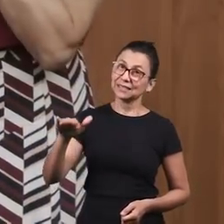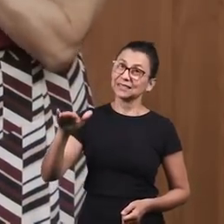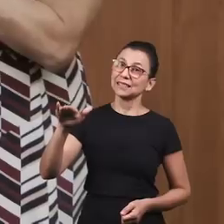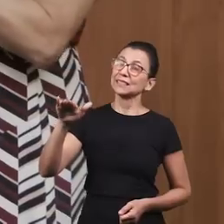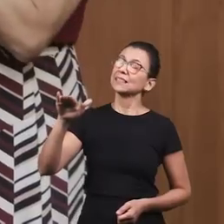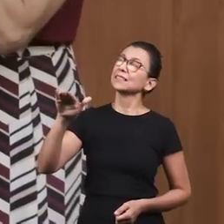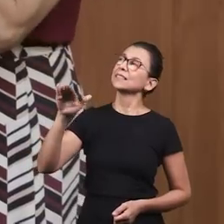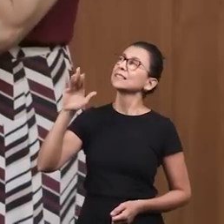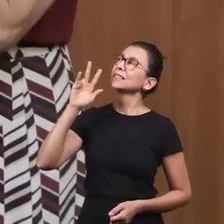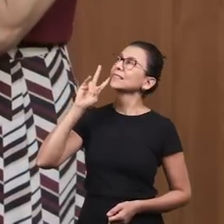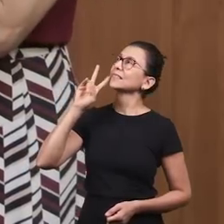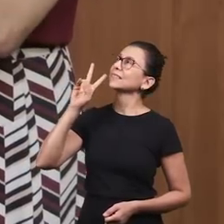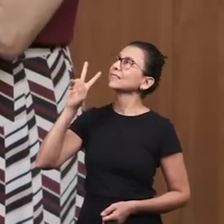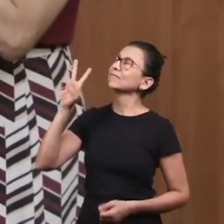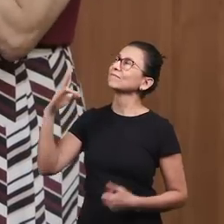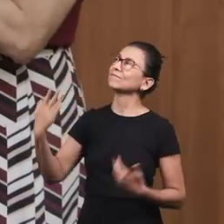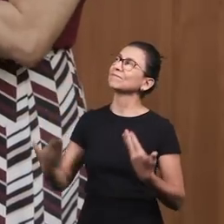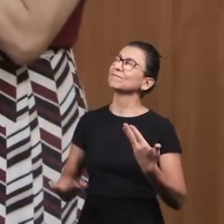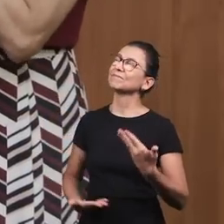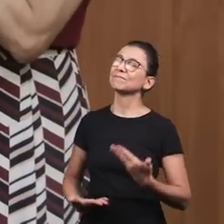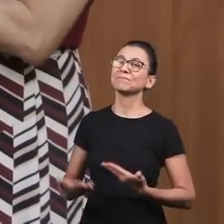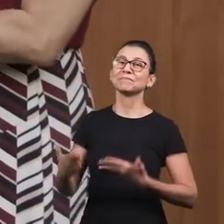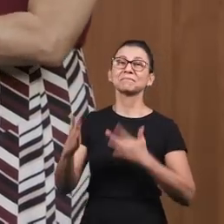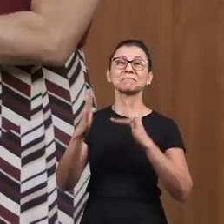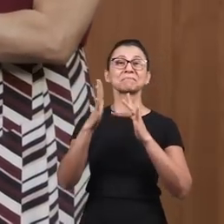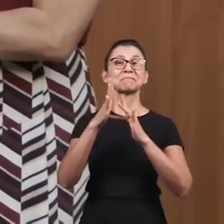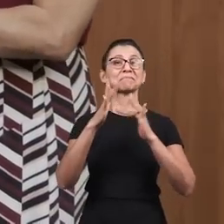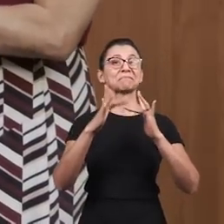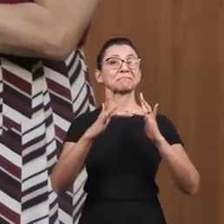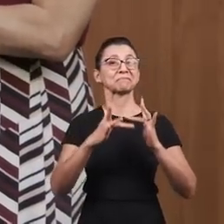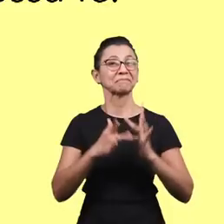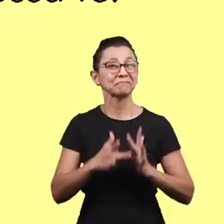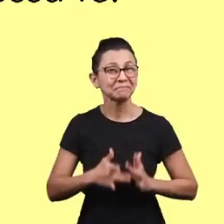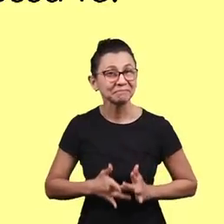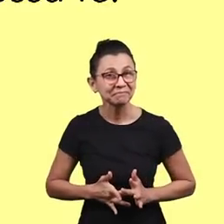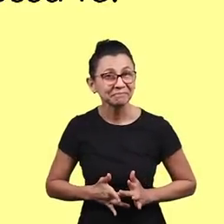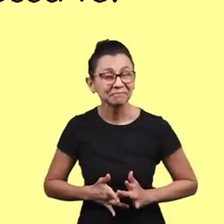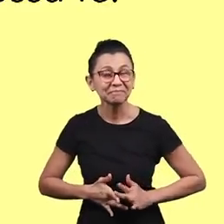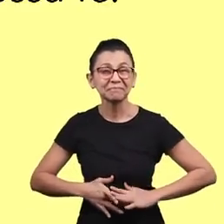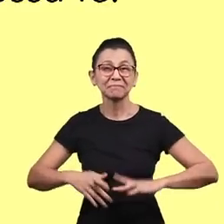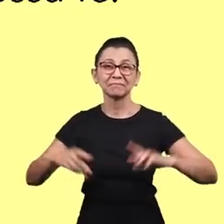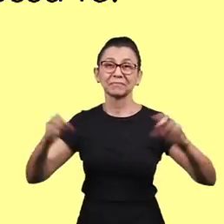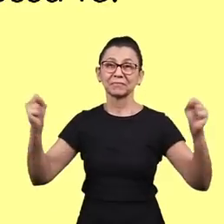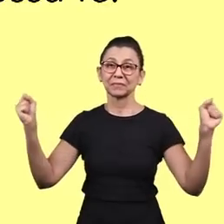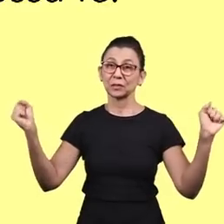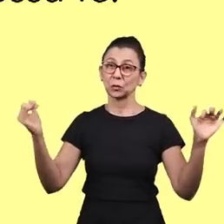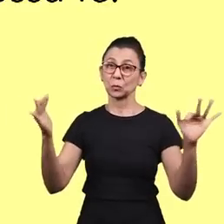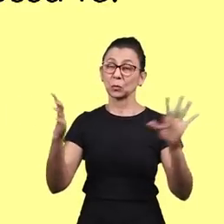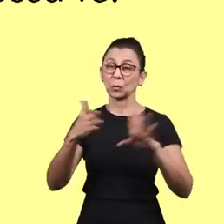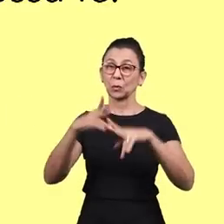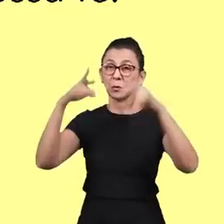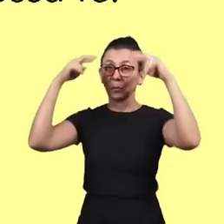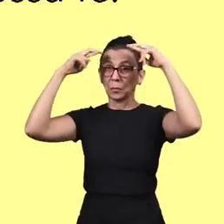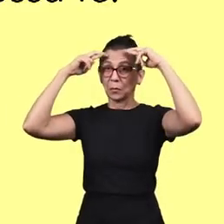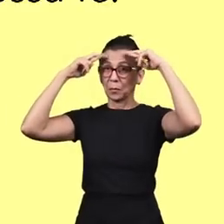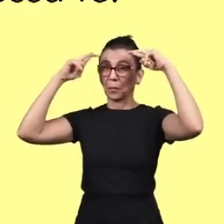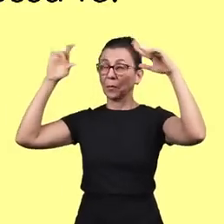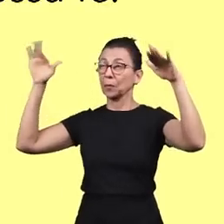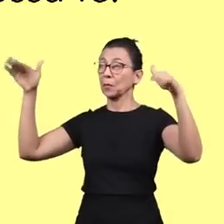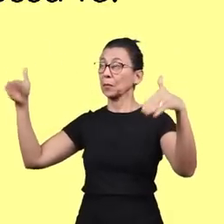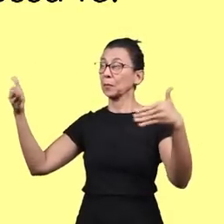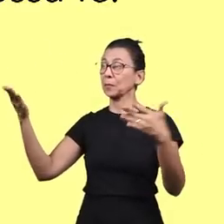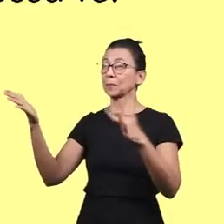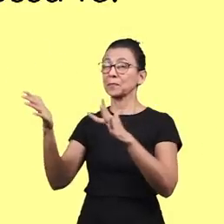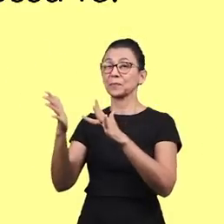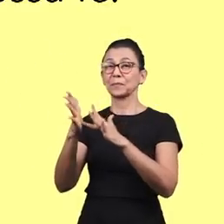vamos crescer olhando para Jesus. E ó, toda glória seja dada a